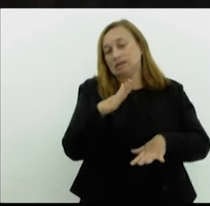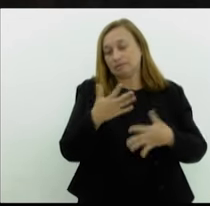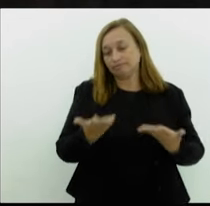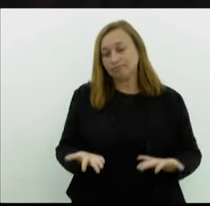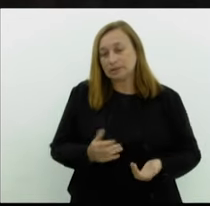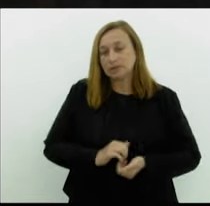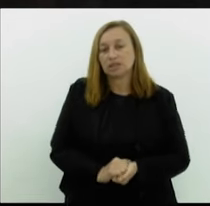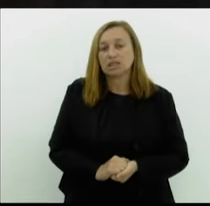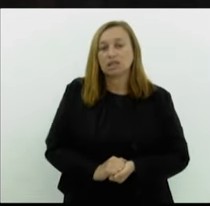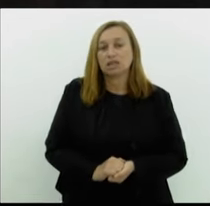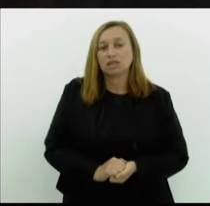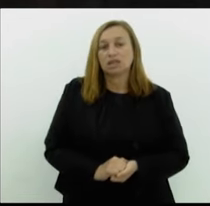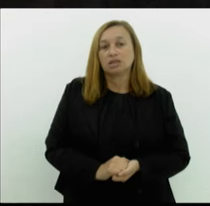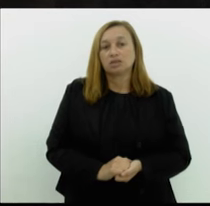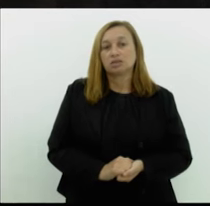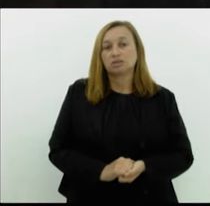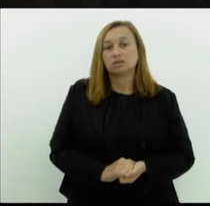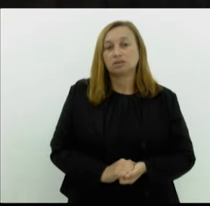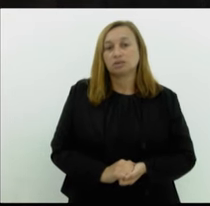Ora,